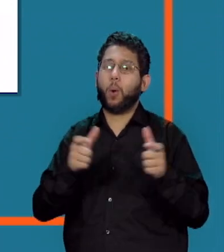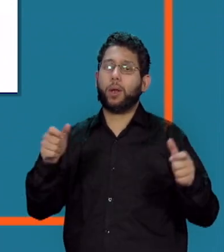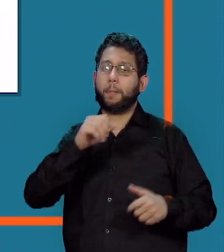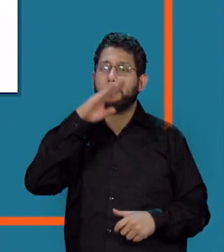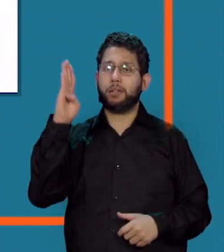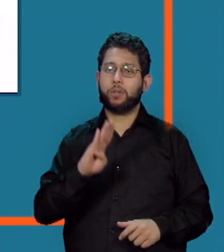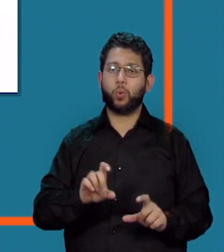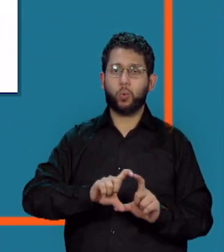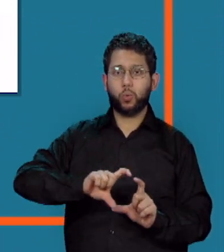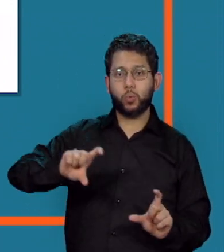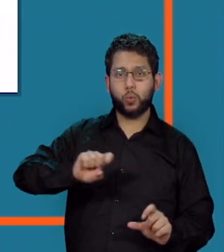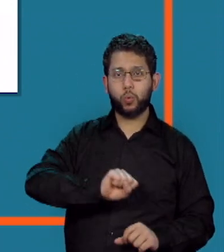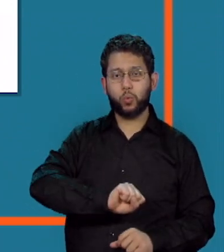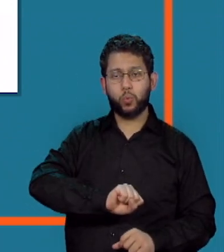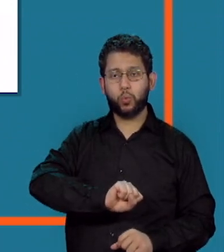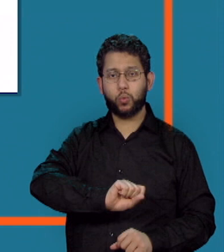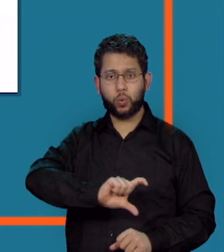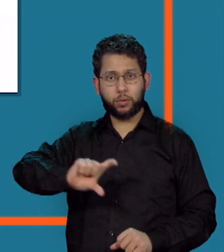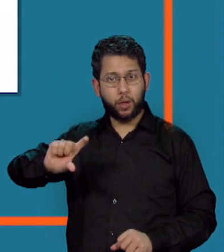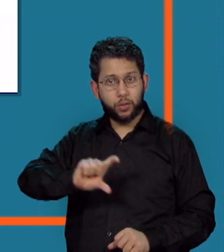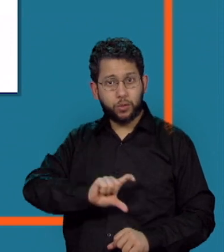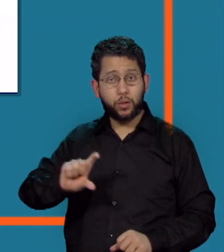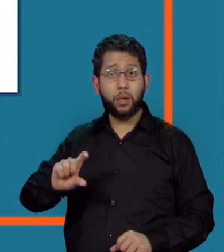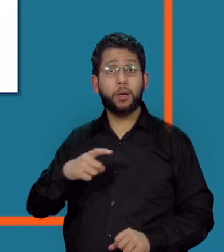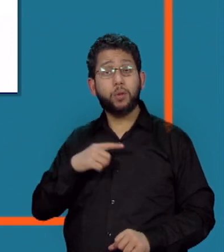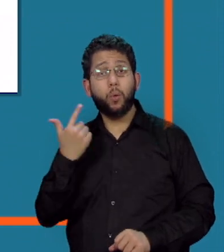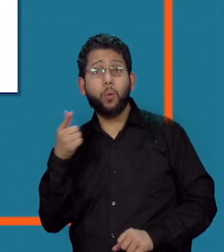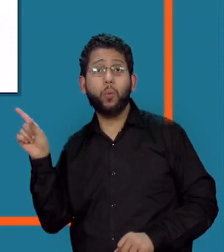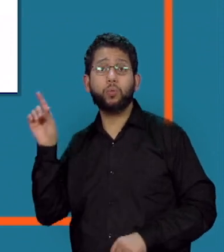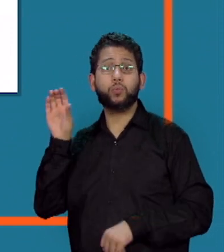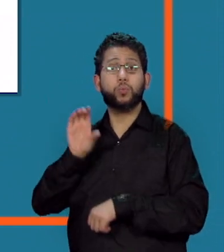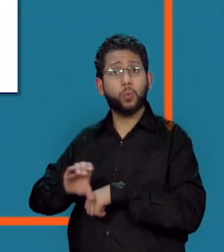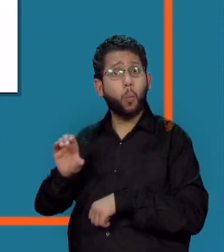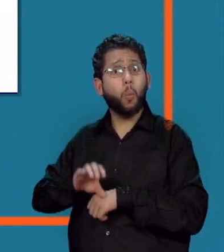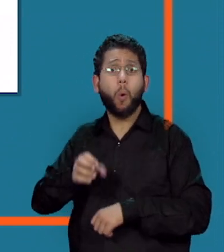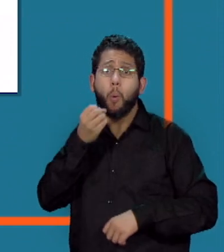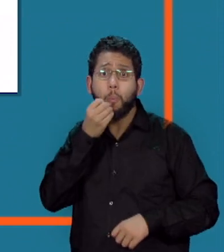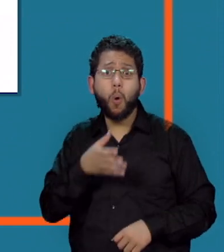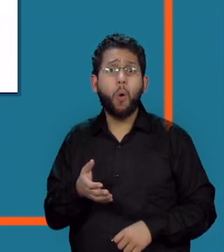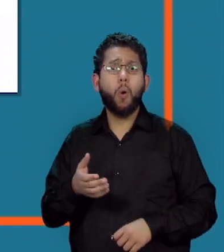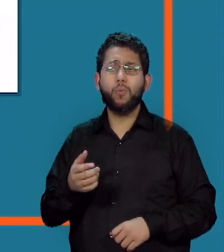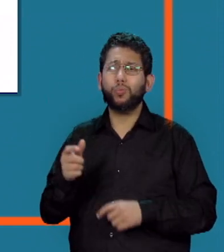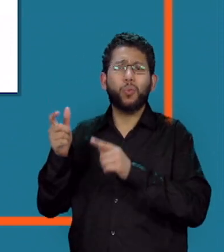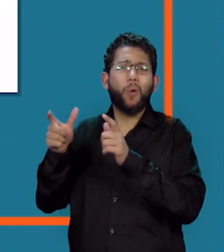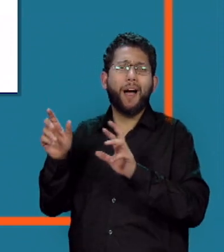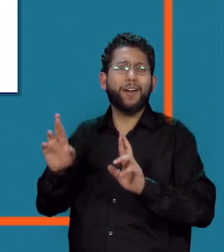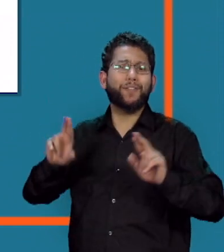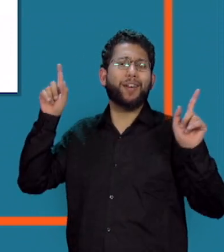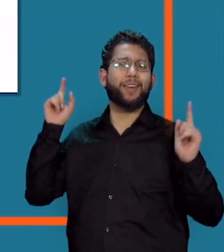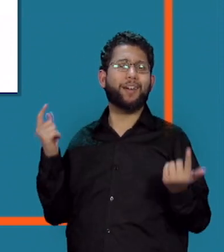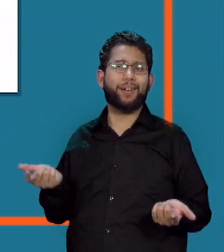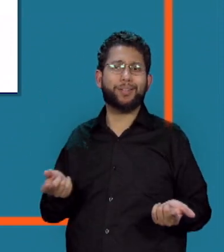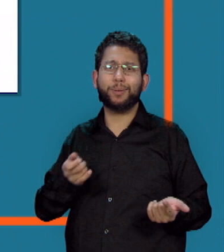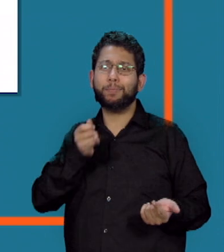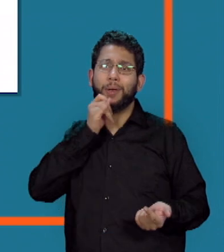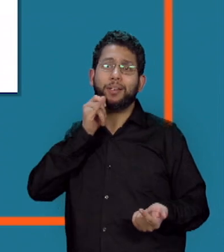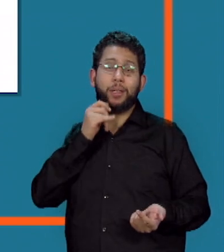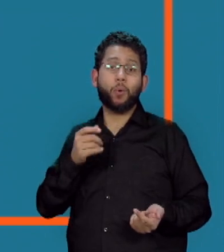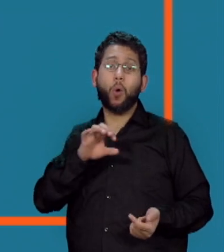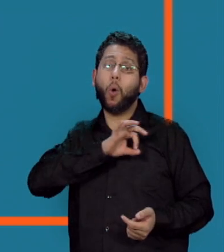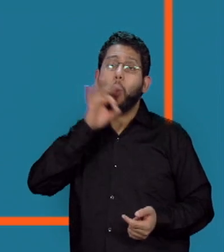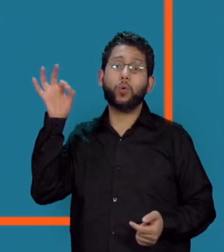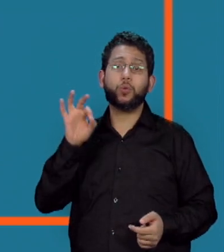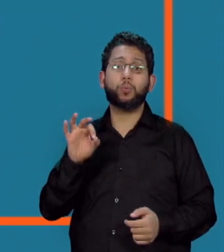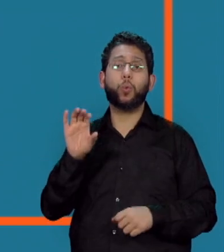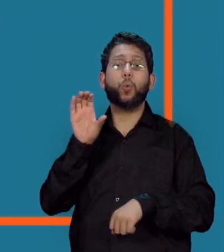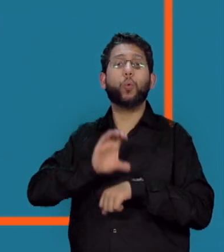Sudeste, mas nós temos outros bons cursos em localidades muito distintas, como a gente tem um ótimo curso